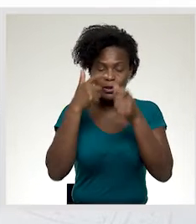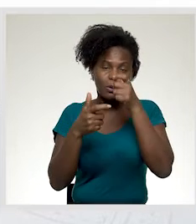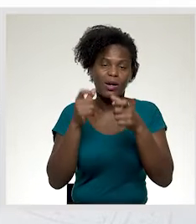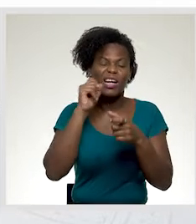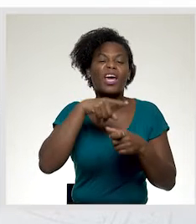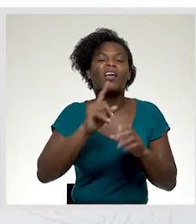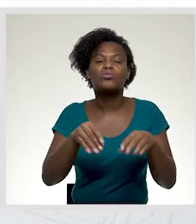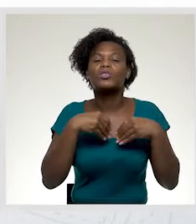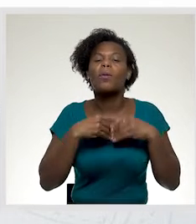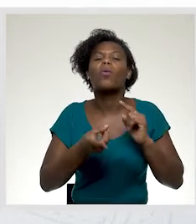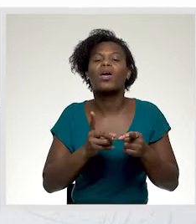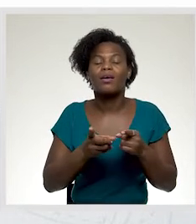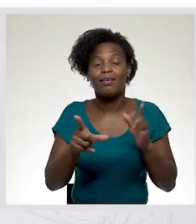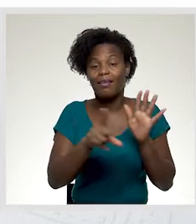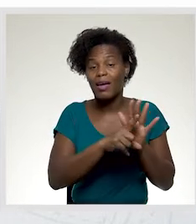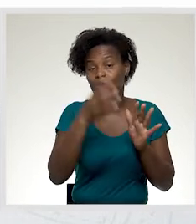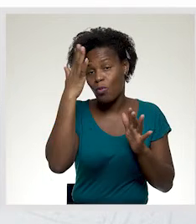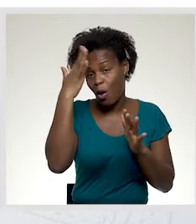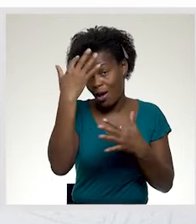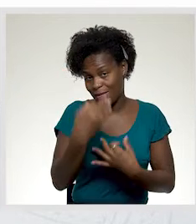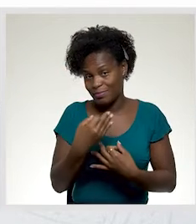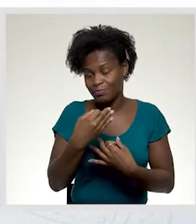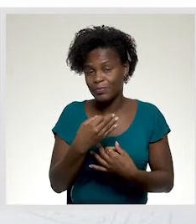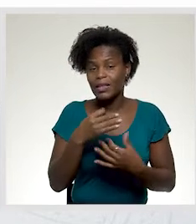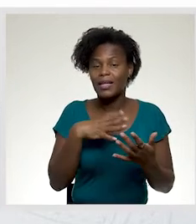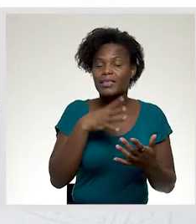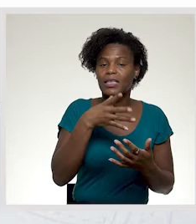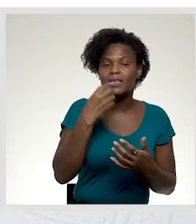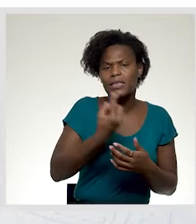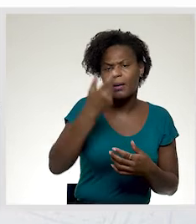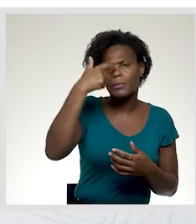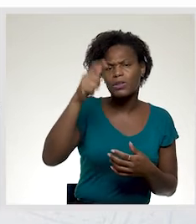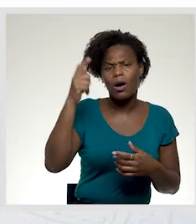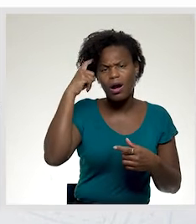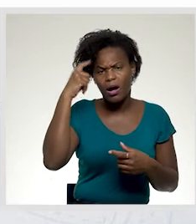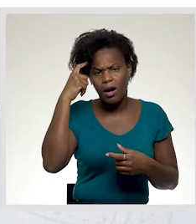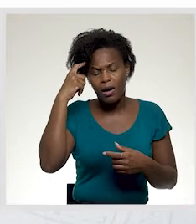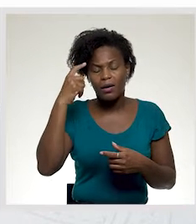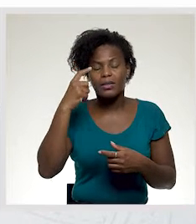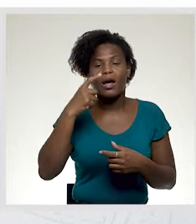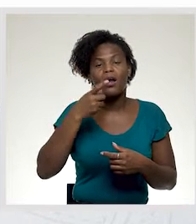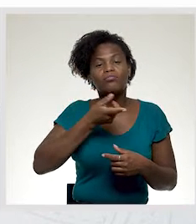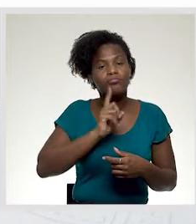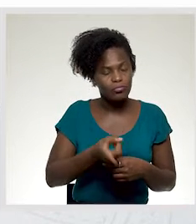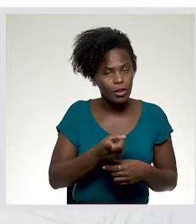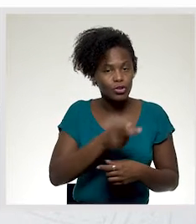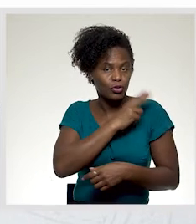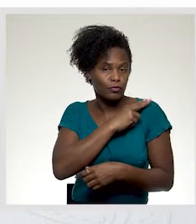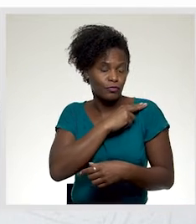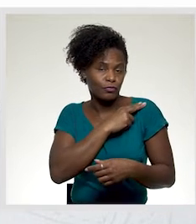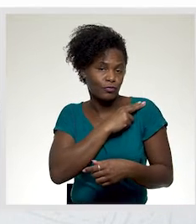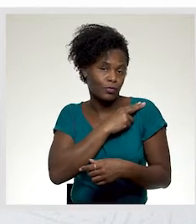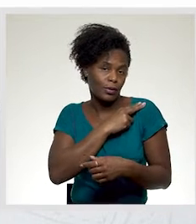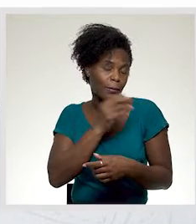Destinatário de quê? Destinatário da lei moral. Isto é, o ser racional é mestre e servo da